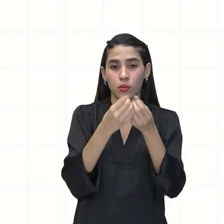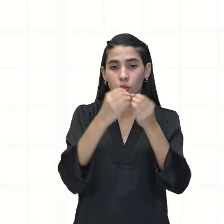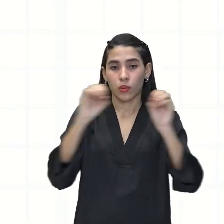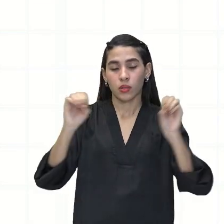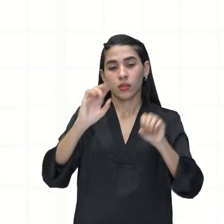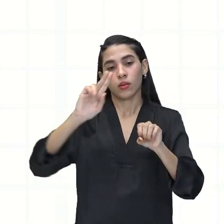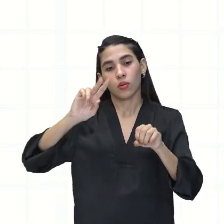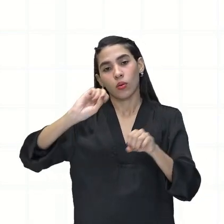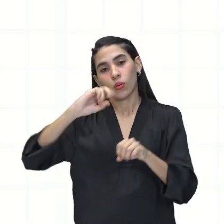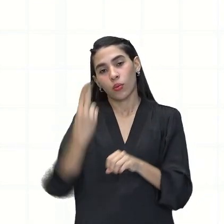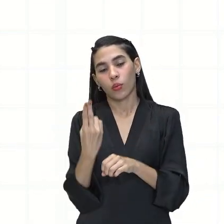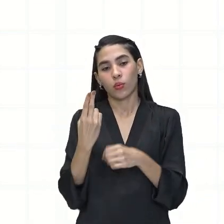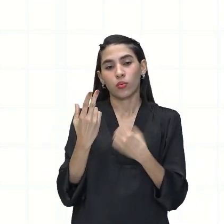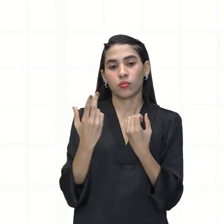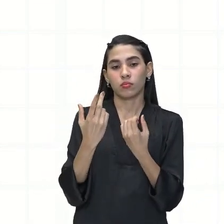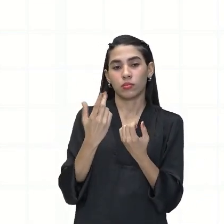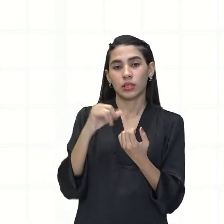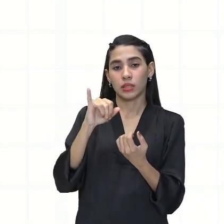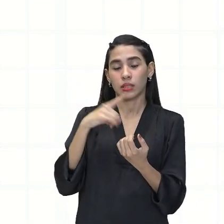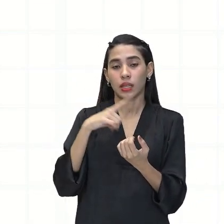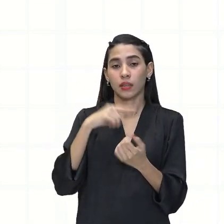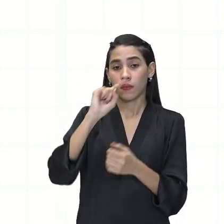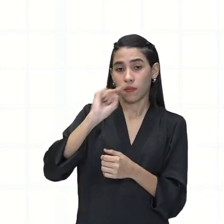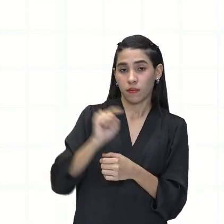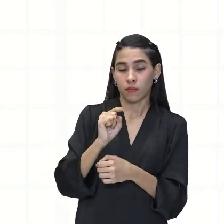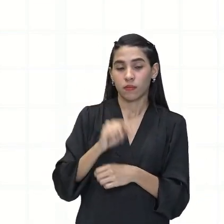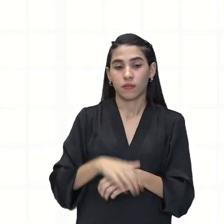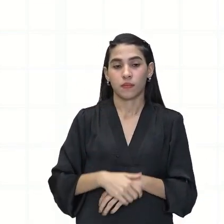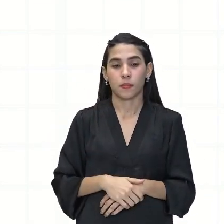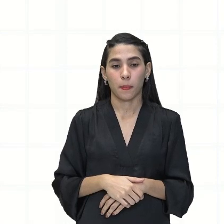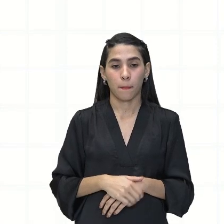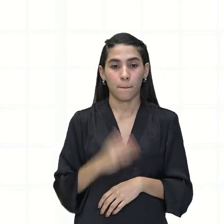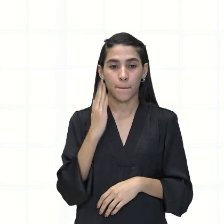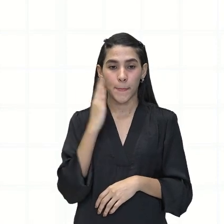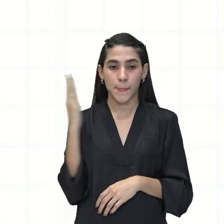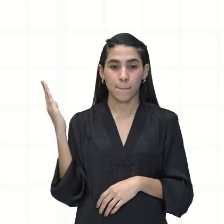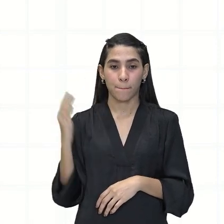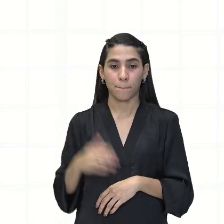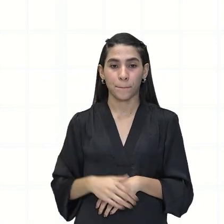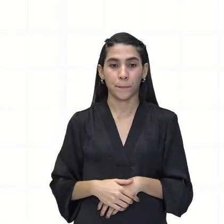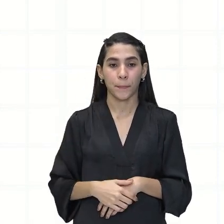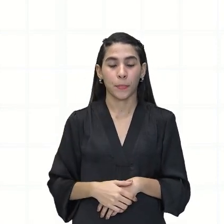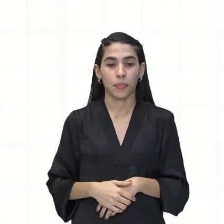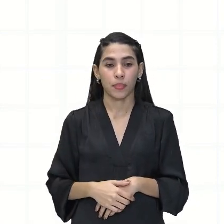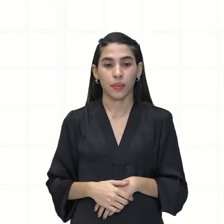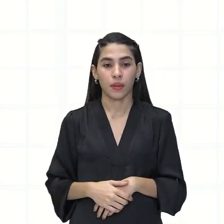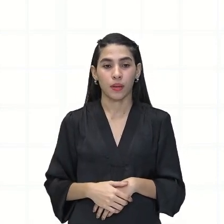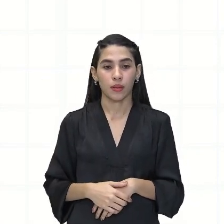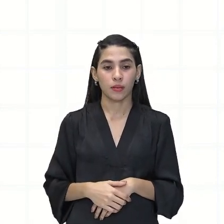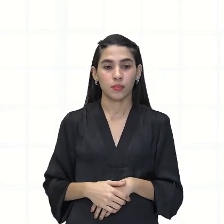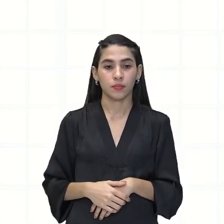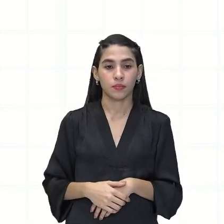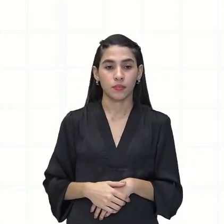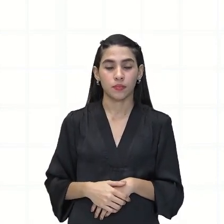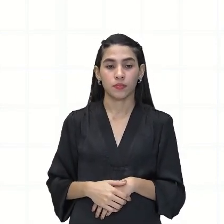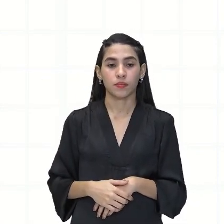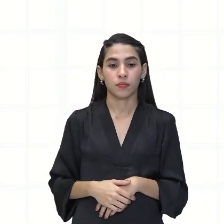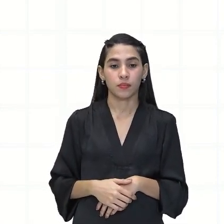logo após a uma vírgula. Certo? Vamos lá verificar. Olha só o